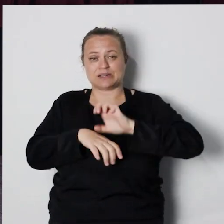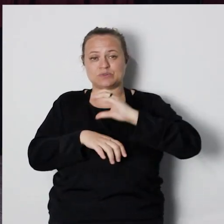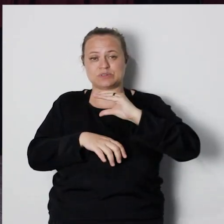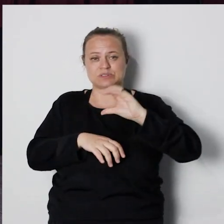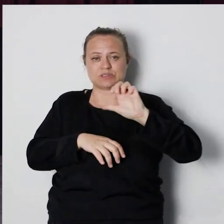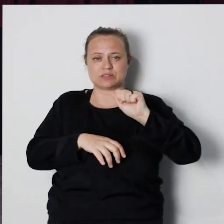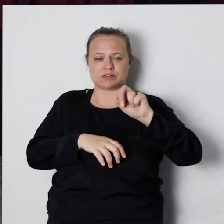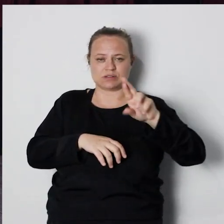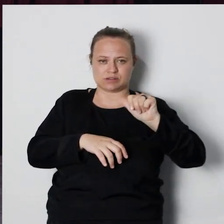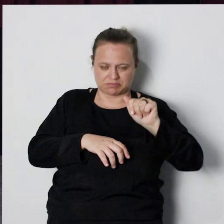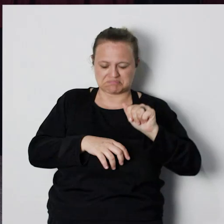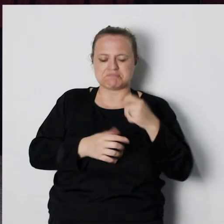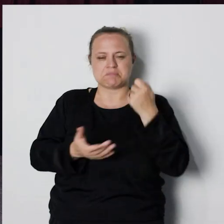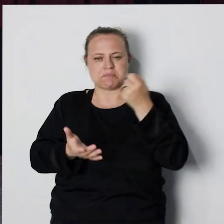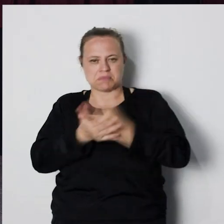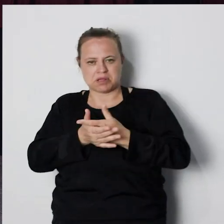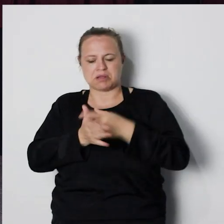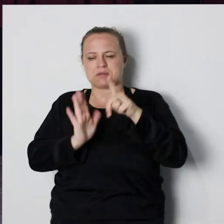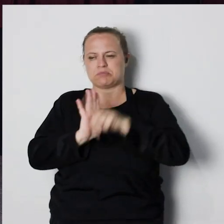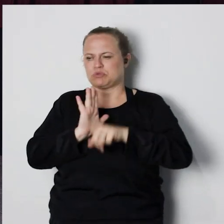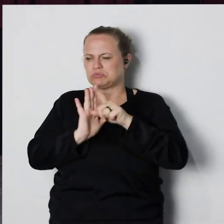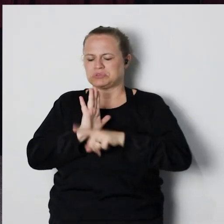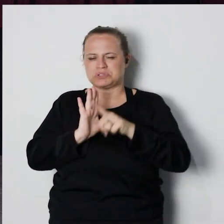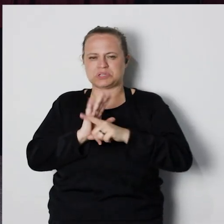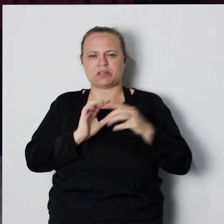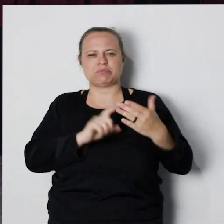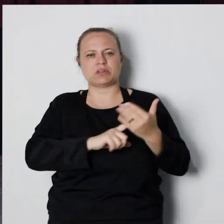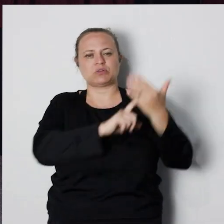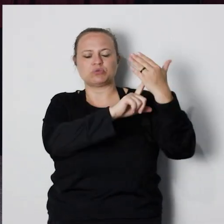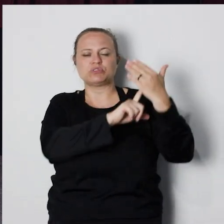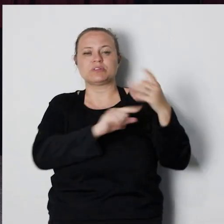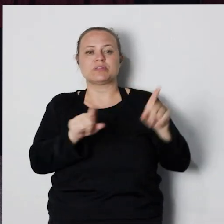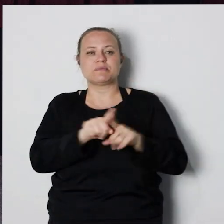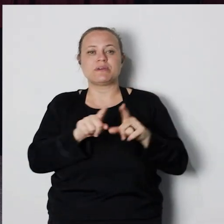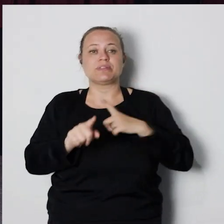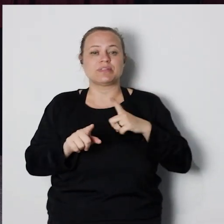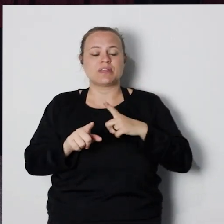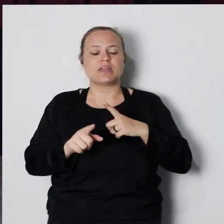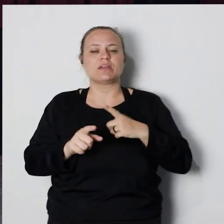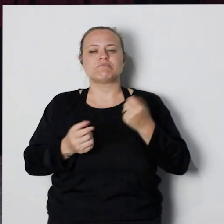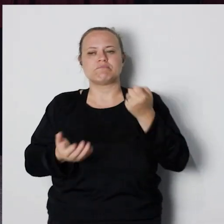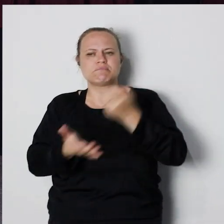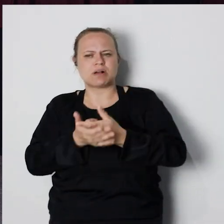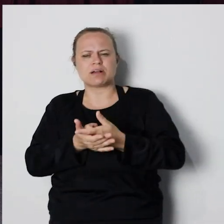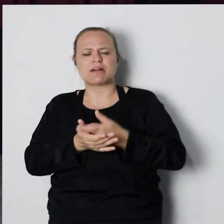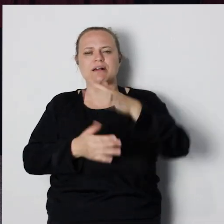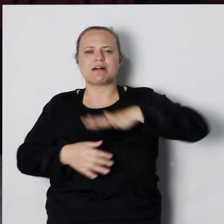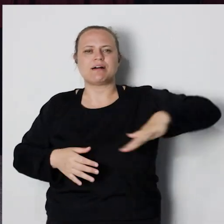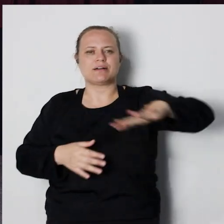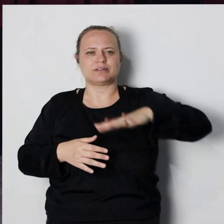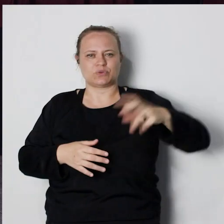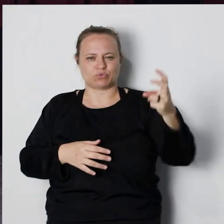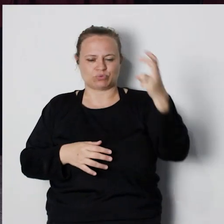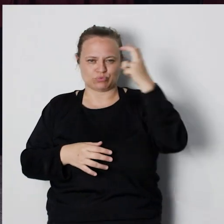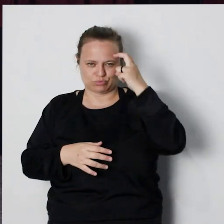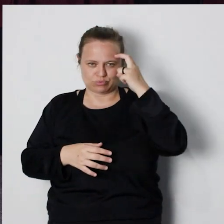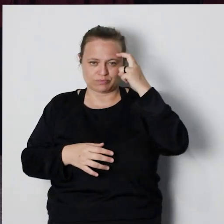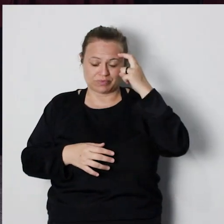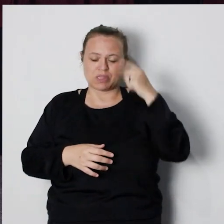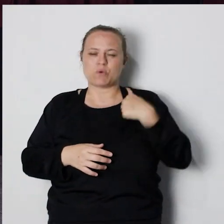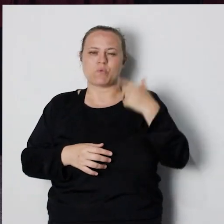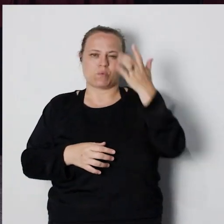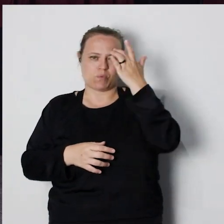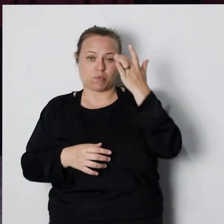A Fundação de Pesquisa do Estado do Ceará financia projetos na área de tecnológica,